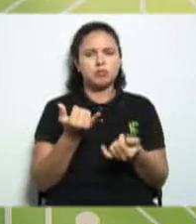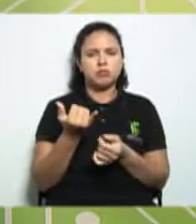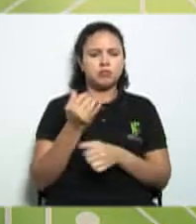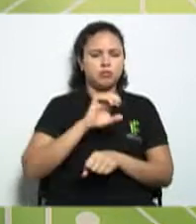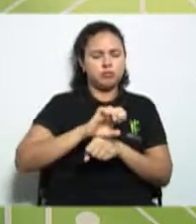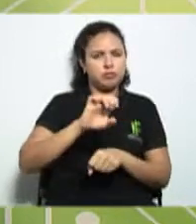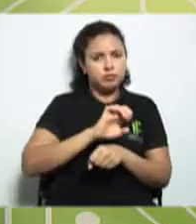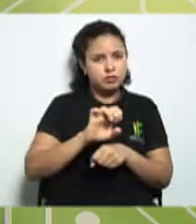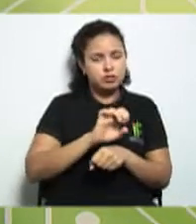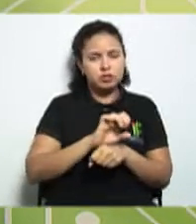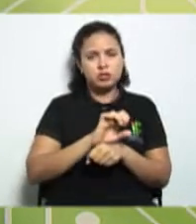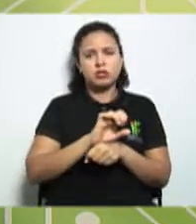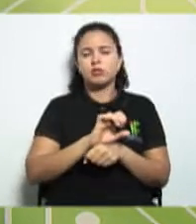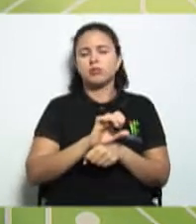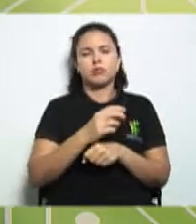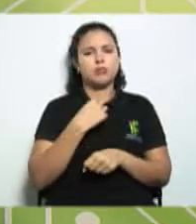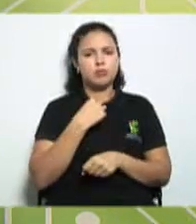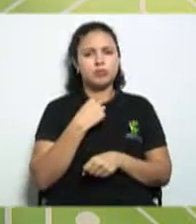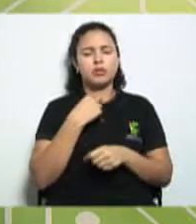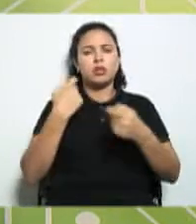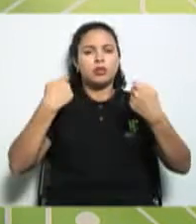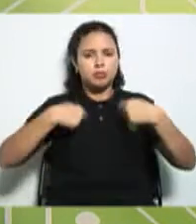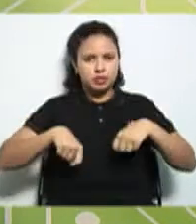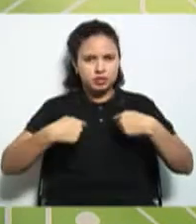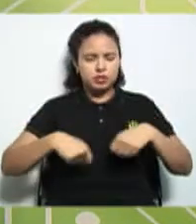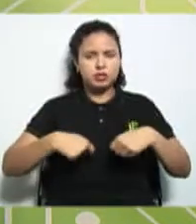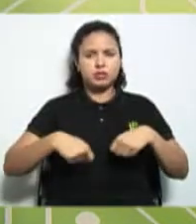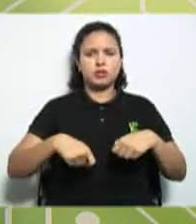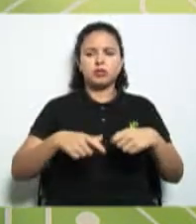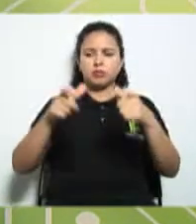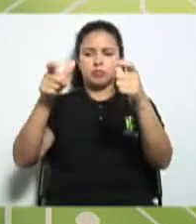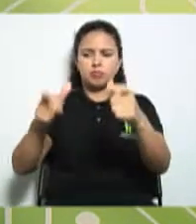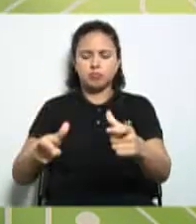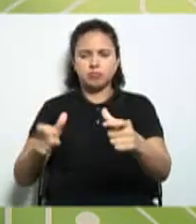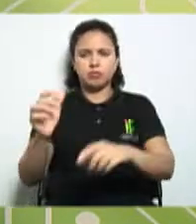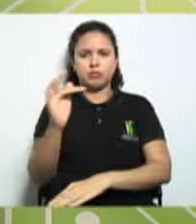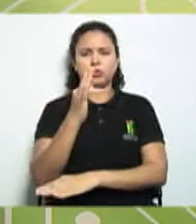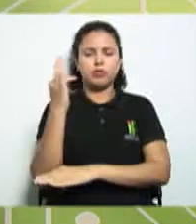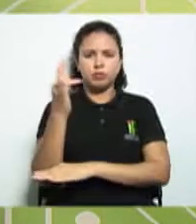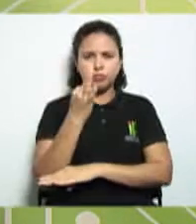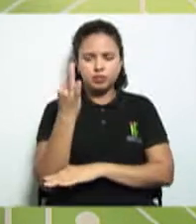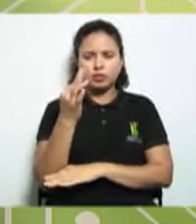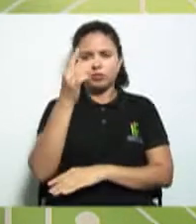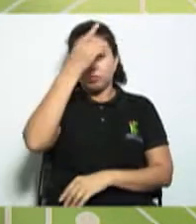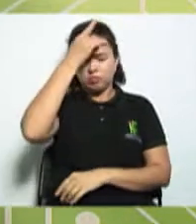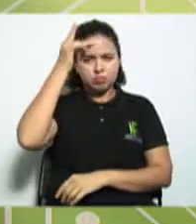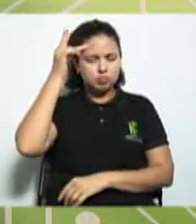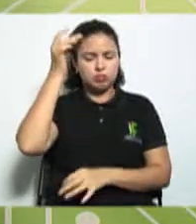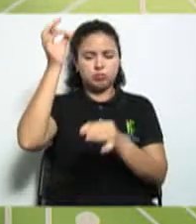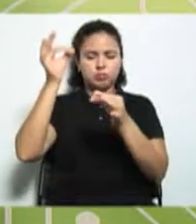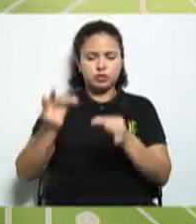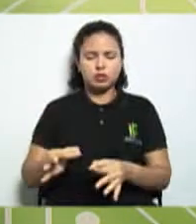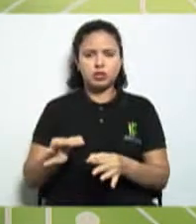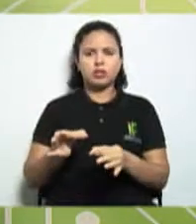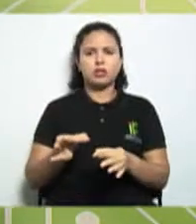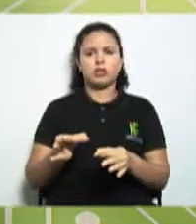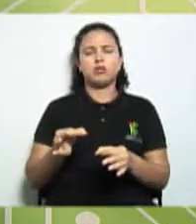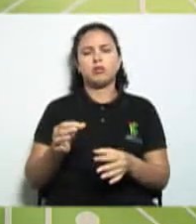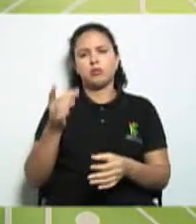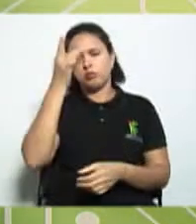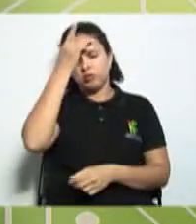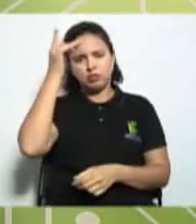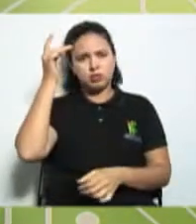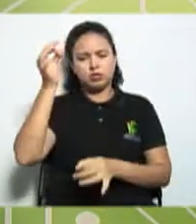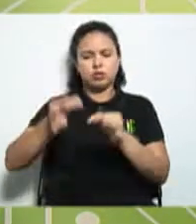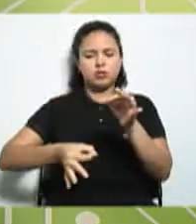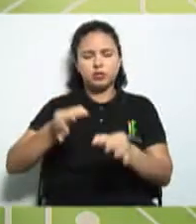ambiente formal, eu preciso da pessoa correta para que eu tenha essa relação de estágio, que é uma pessoa jurídica e não